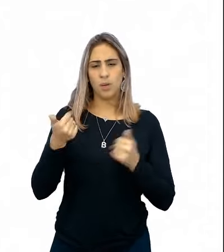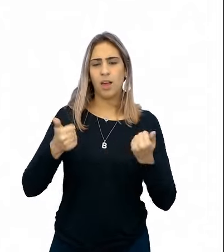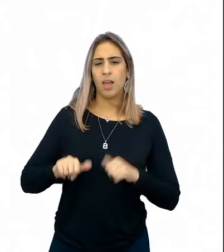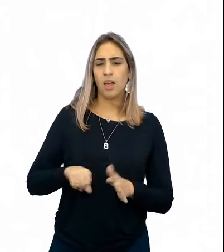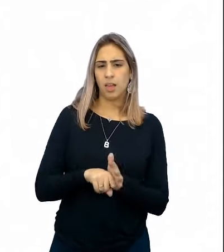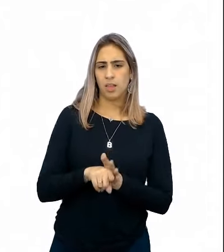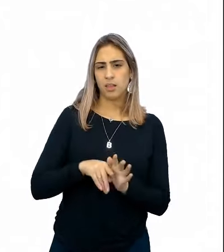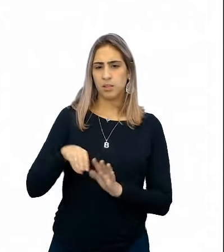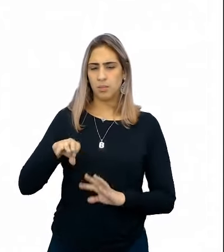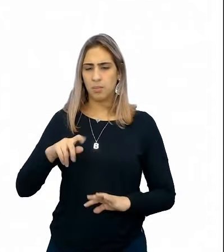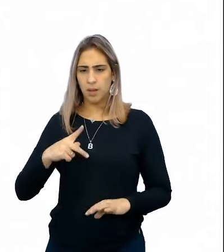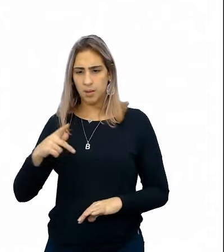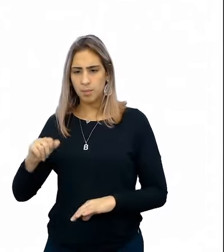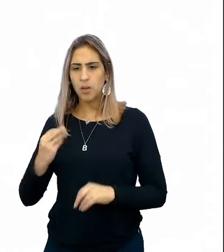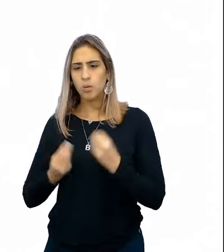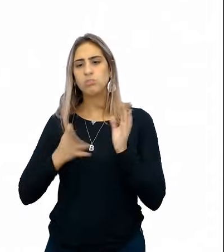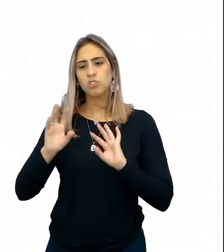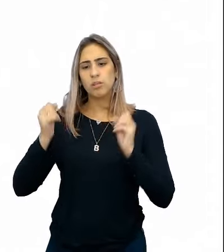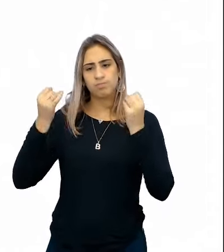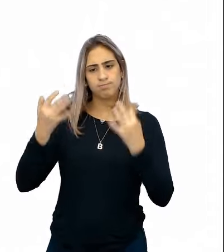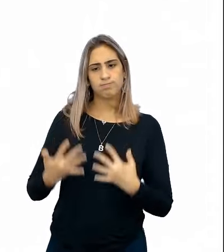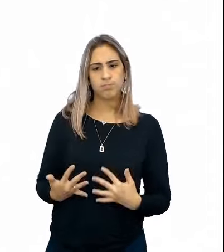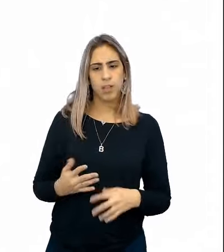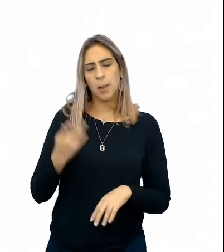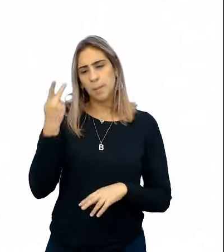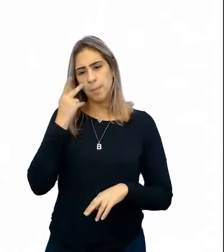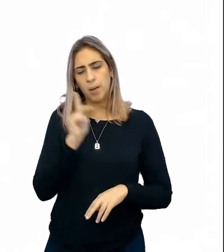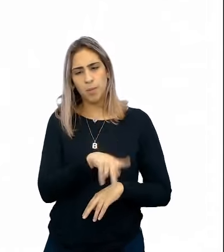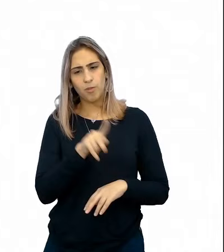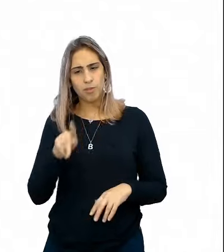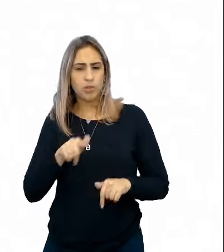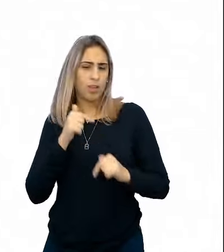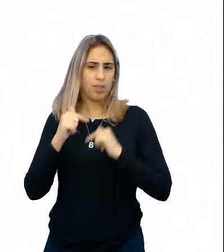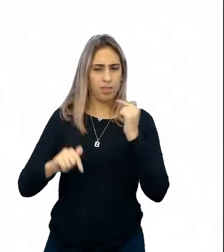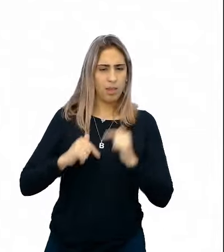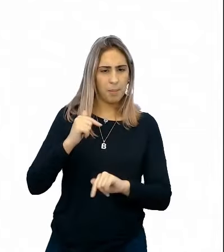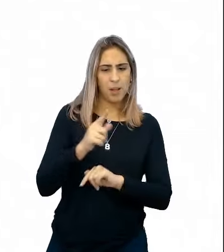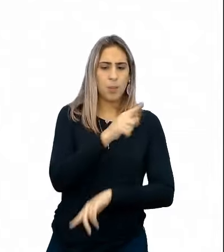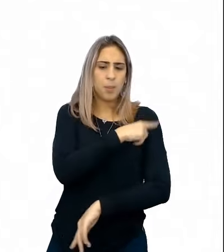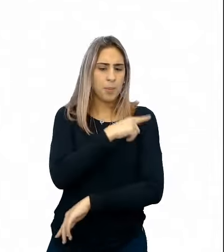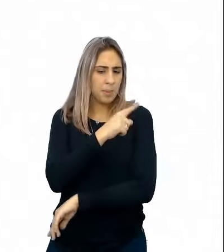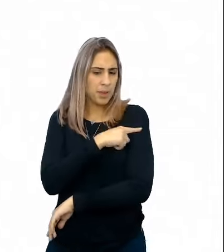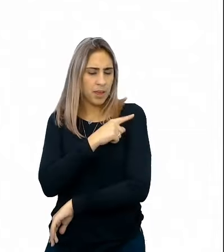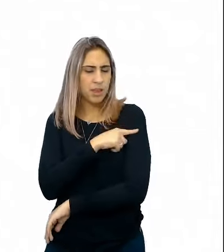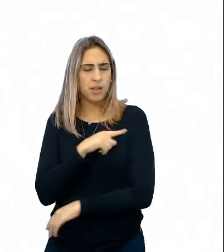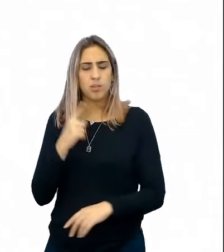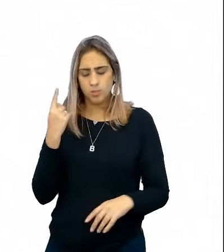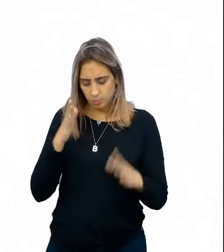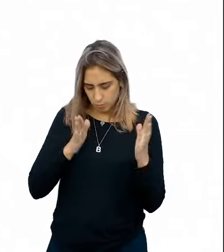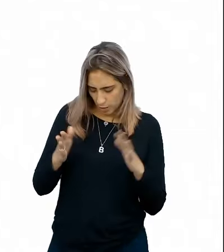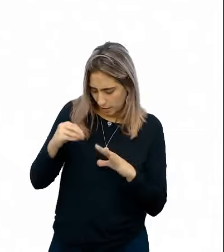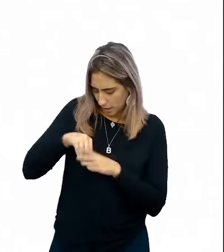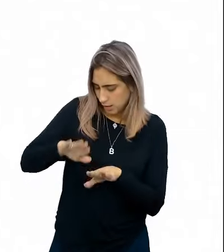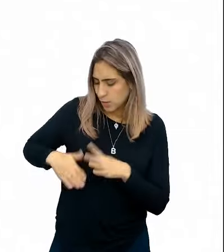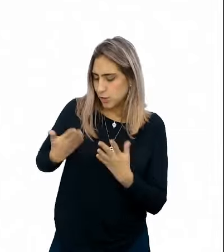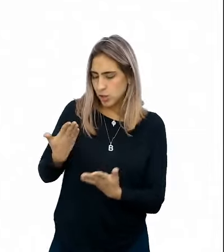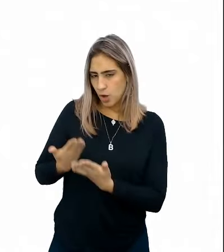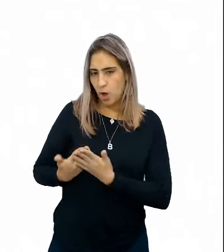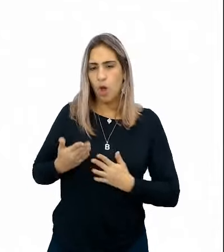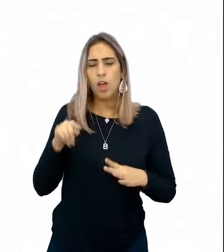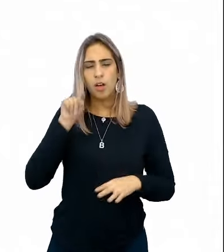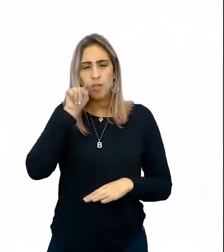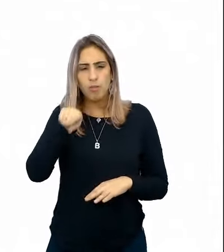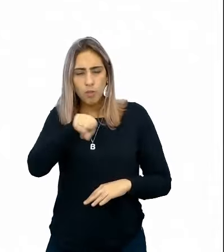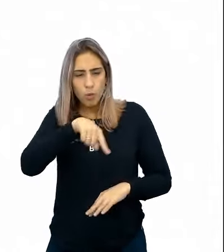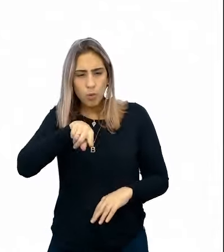análise macro, como eu já disse. E para o professor que trabalha no primeiro ano de uma determinada escola,